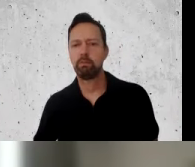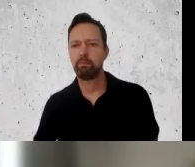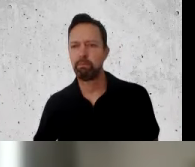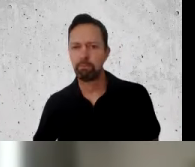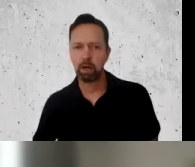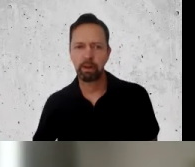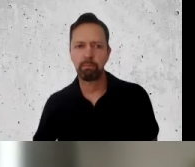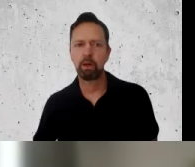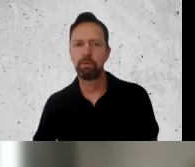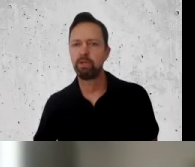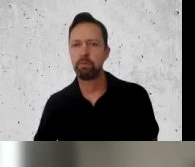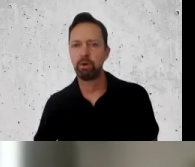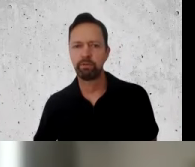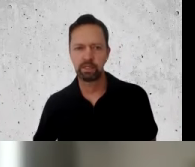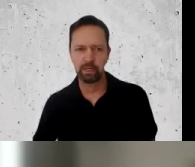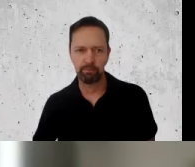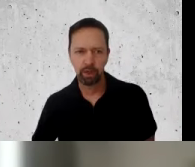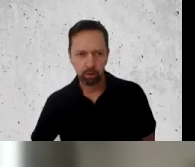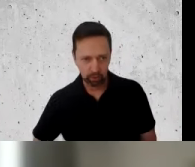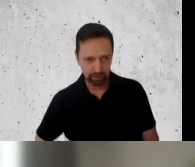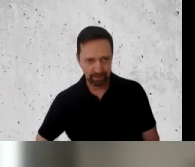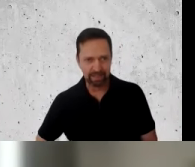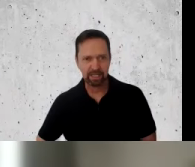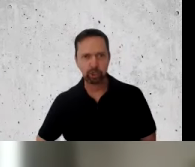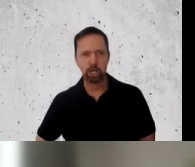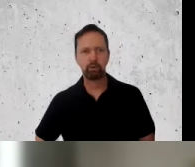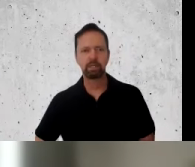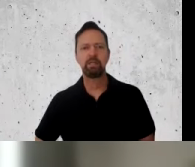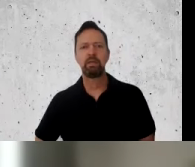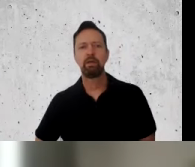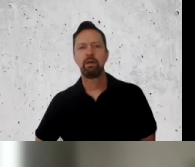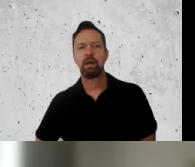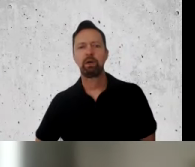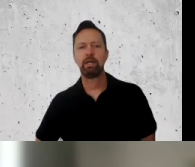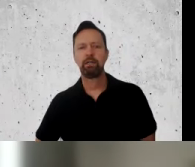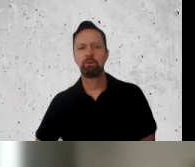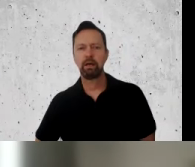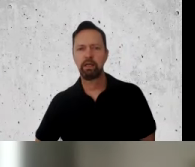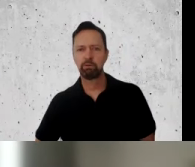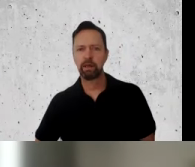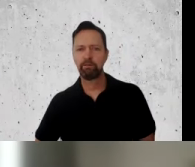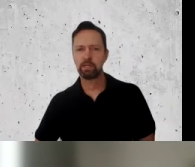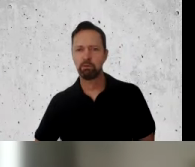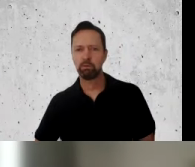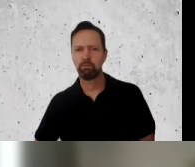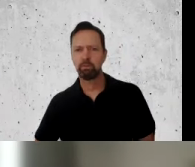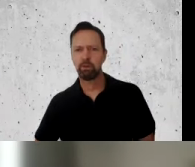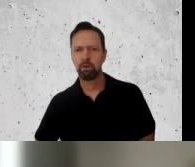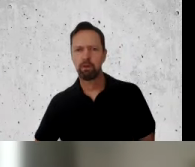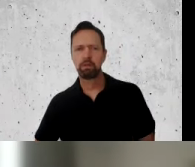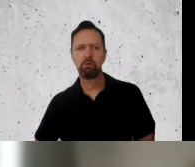componente, a própria firma pode fazer. Quando está tracejado assim, é porque ele não tá